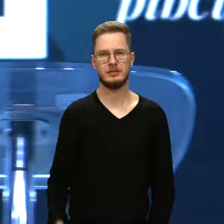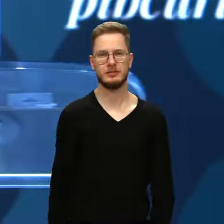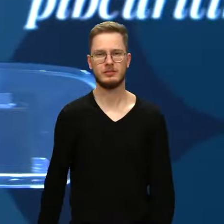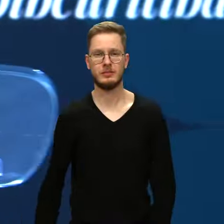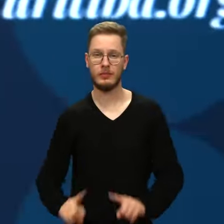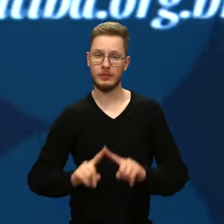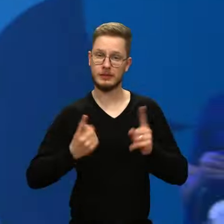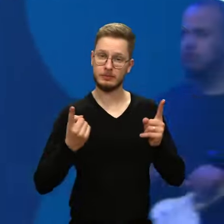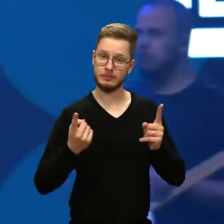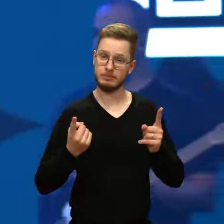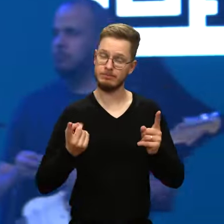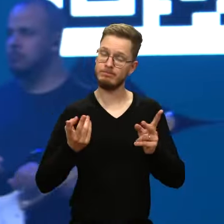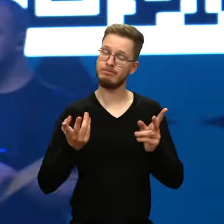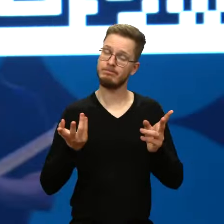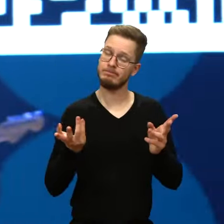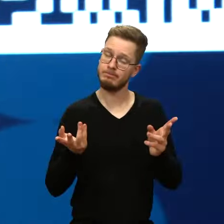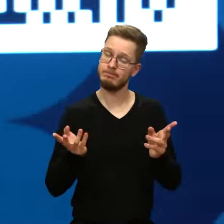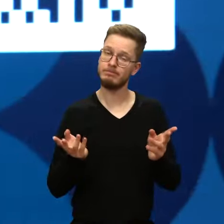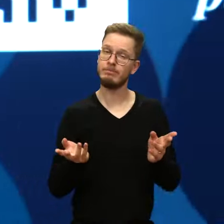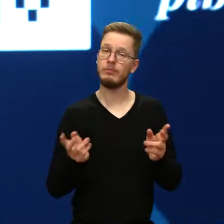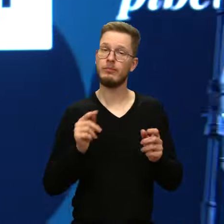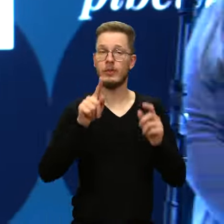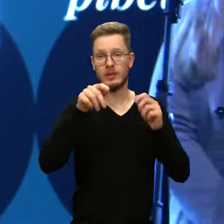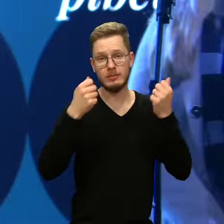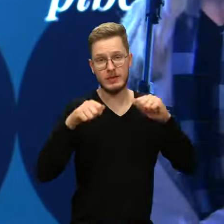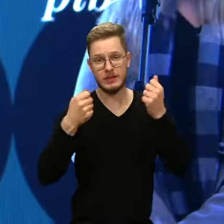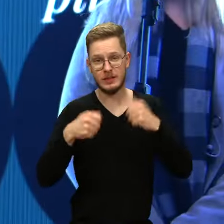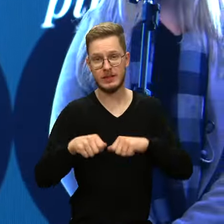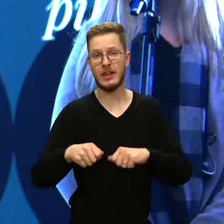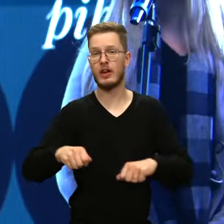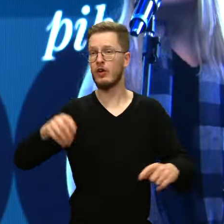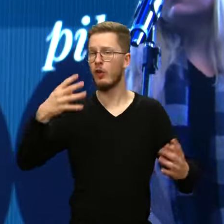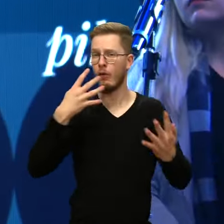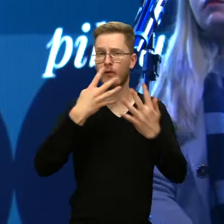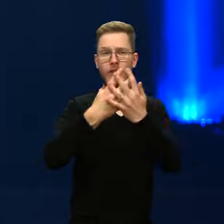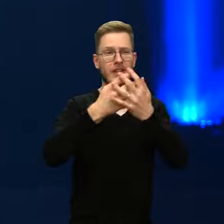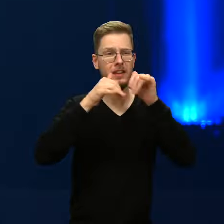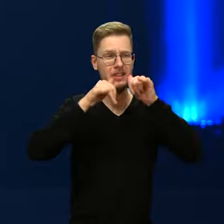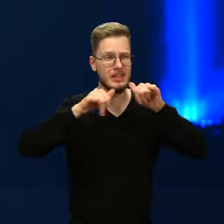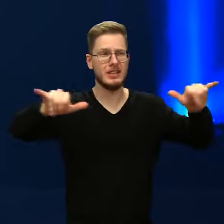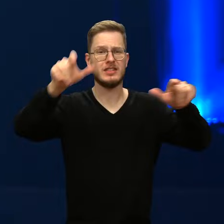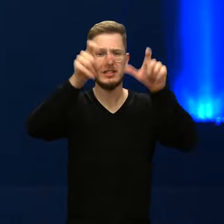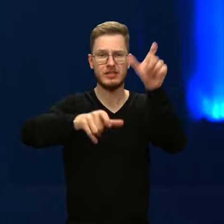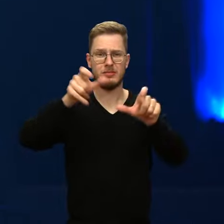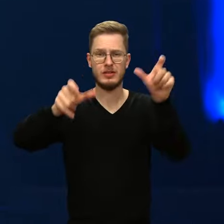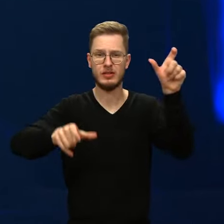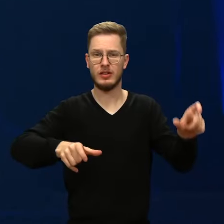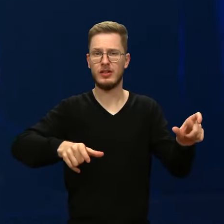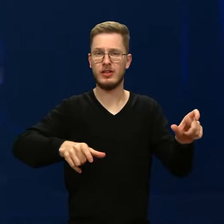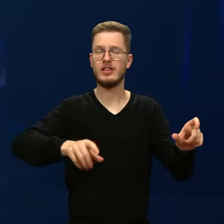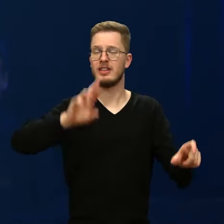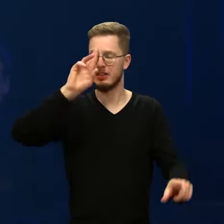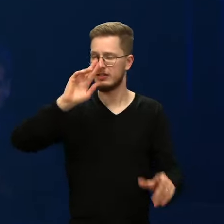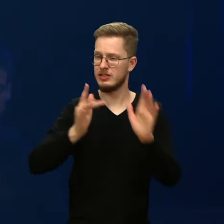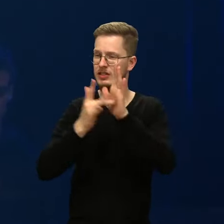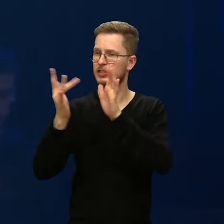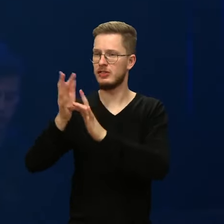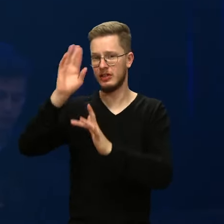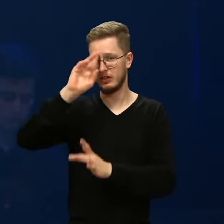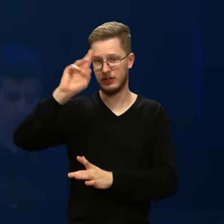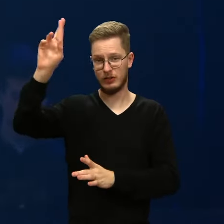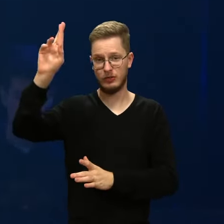Bíblia fala que aqueles que confessarem diante dos homens que Jesus é o Senhor, esses serão confessados por